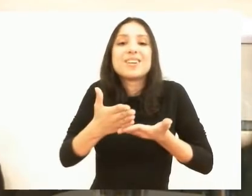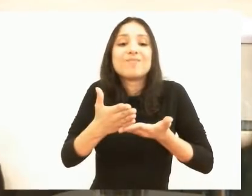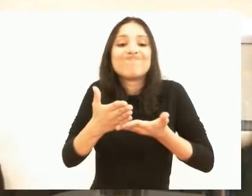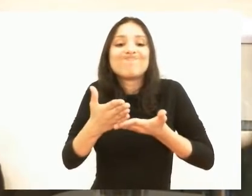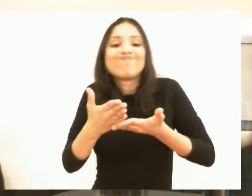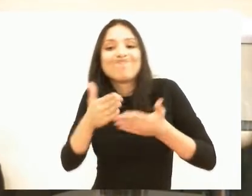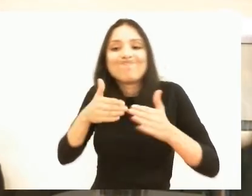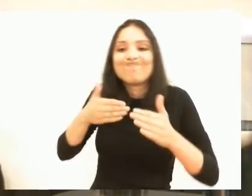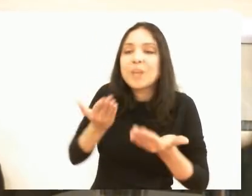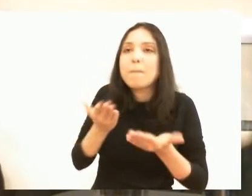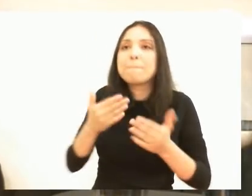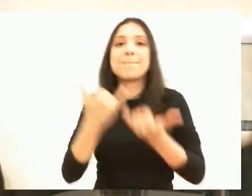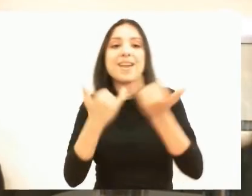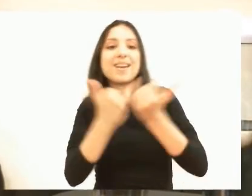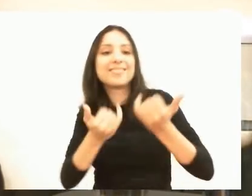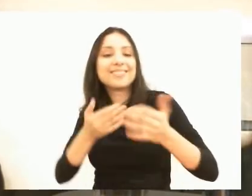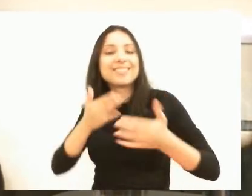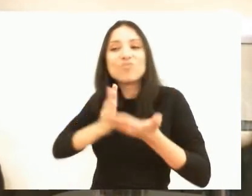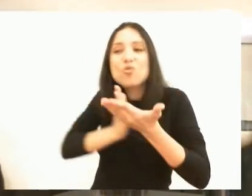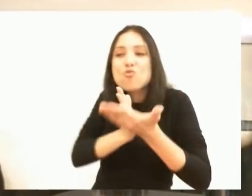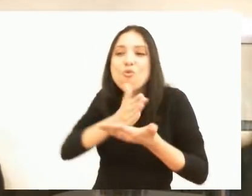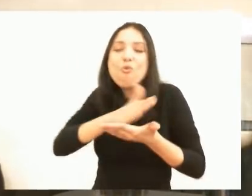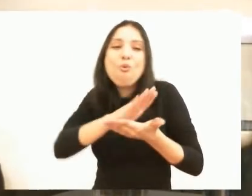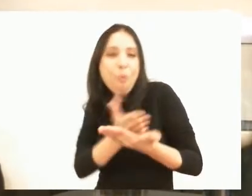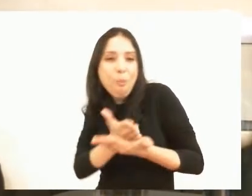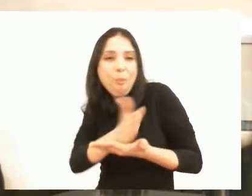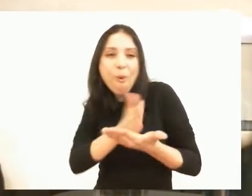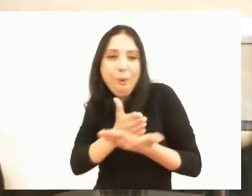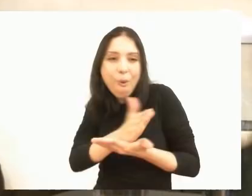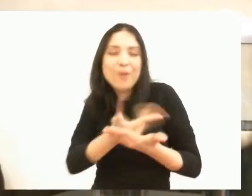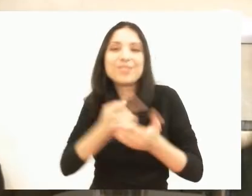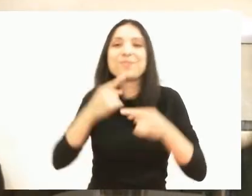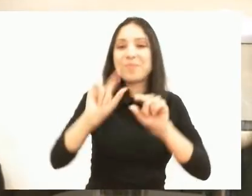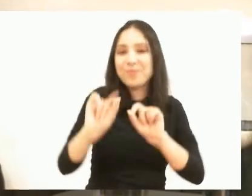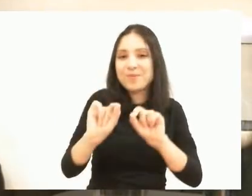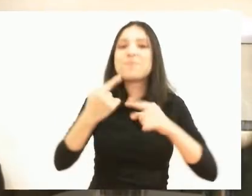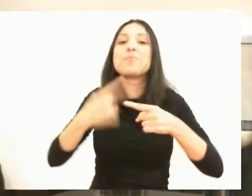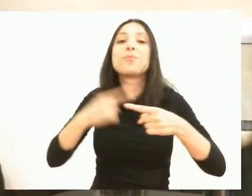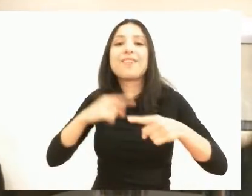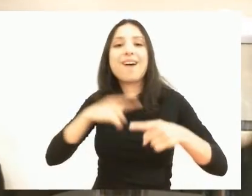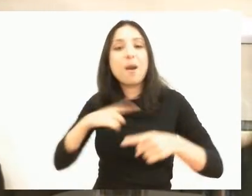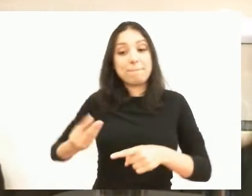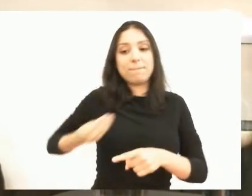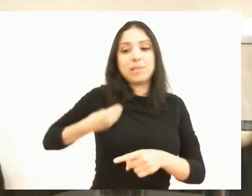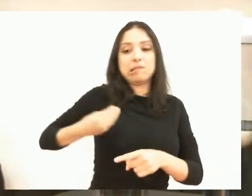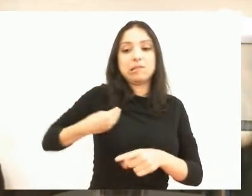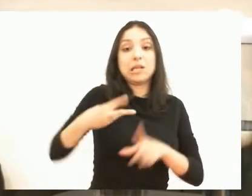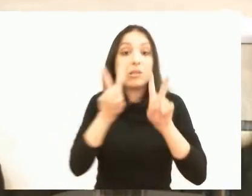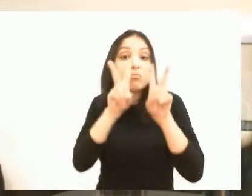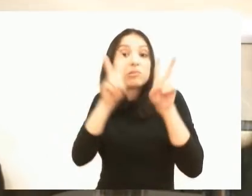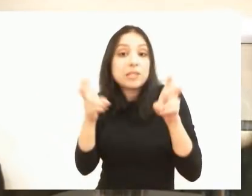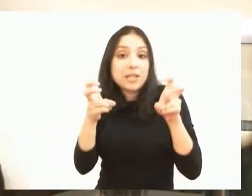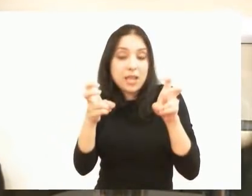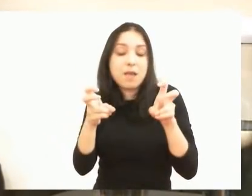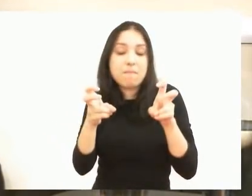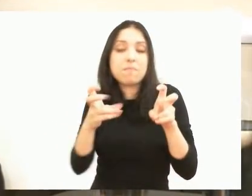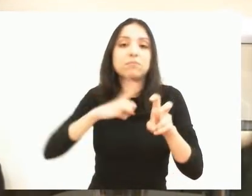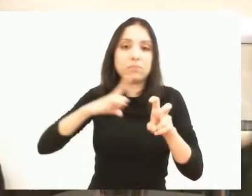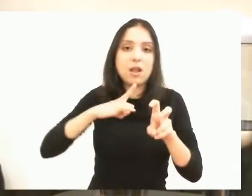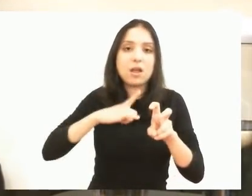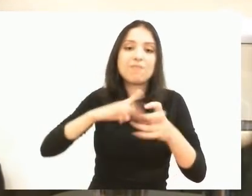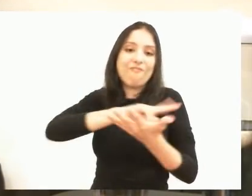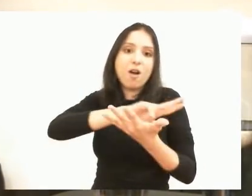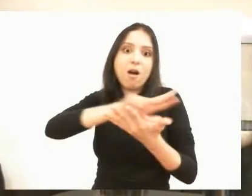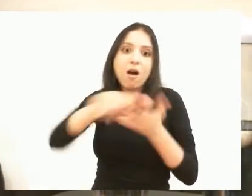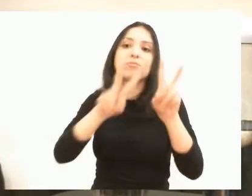isso então foi um assunto porque a presença na verdade é um dos tópicos corporais até klauss vianna tem vários que eu vou colocar aqui pra